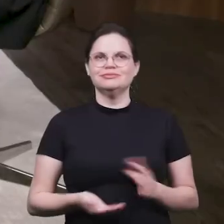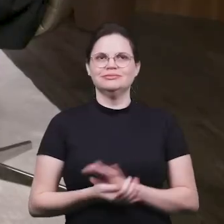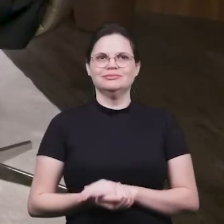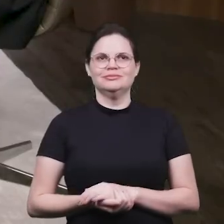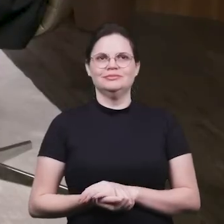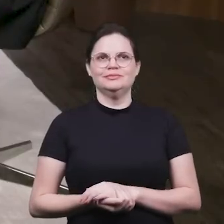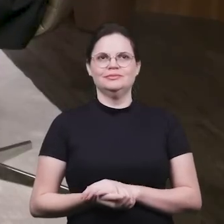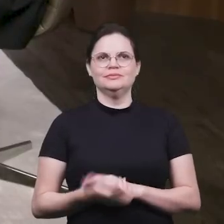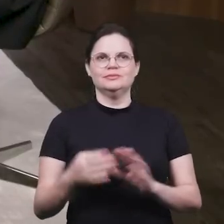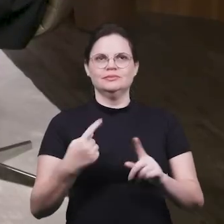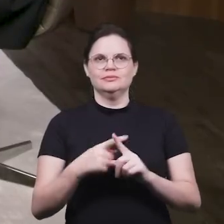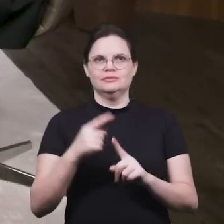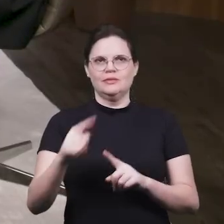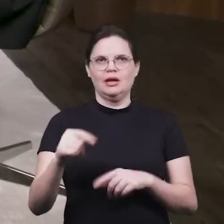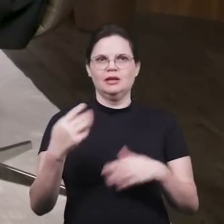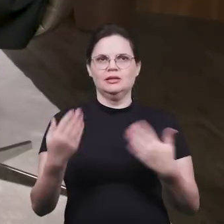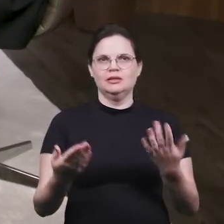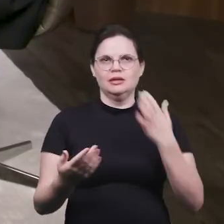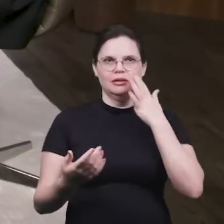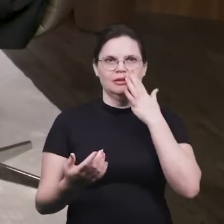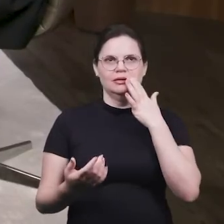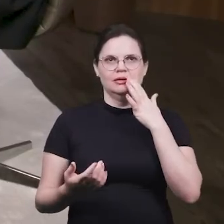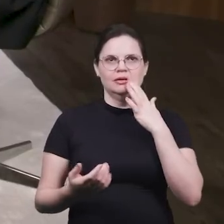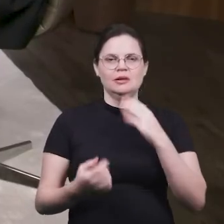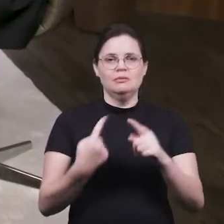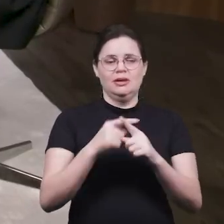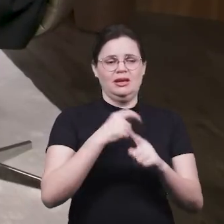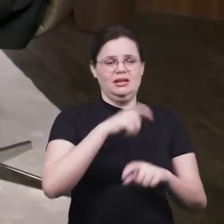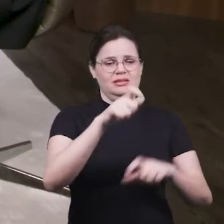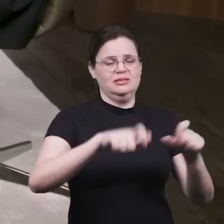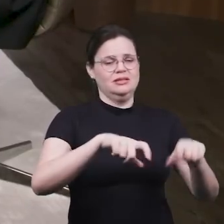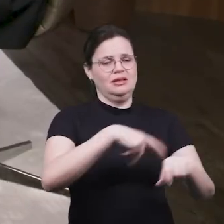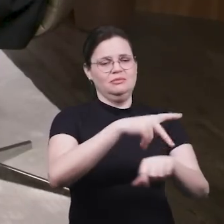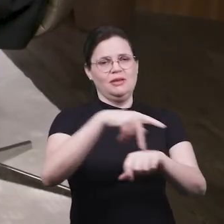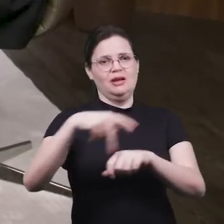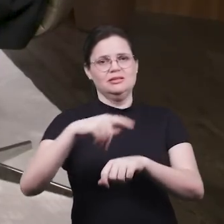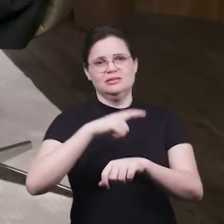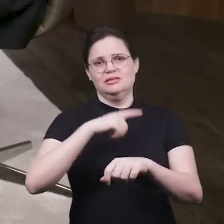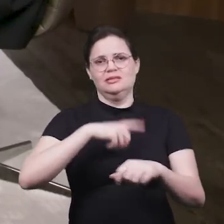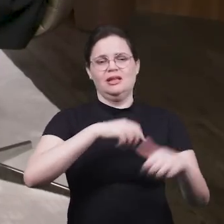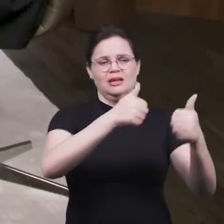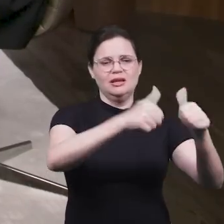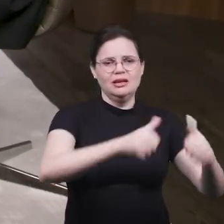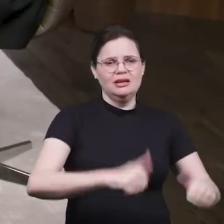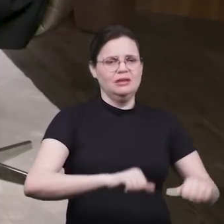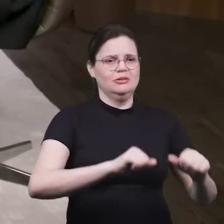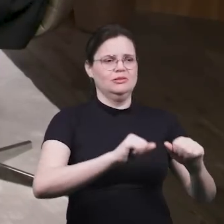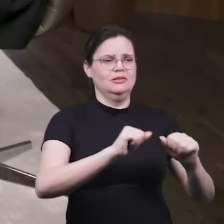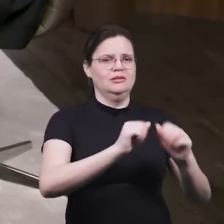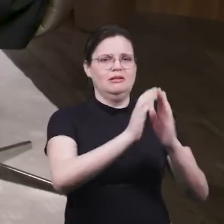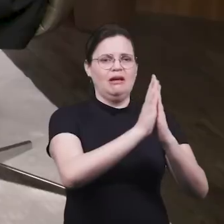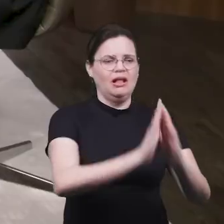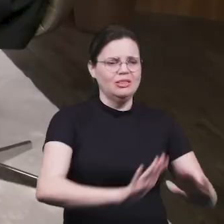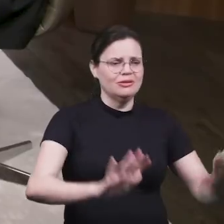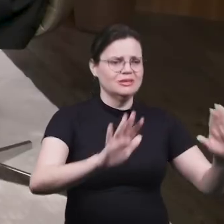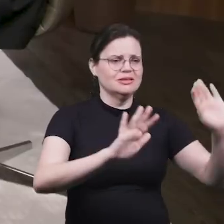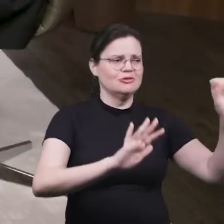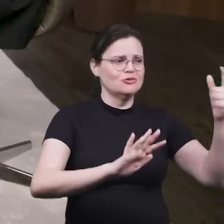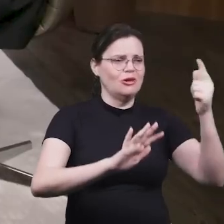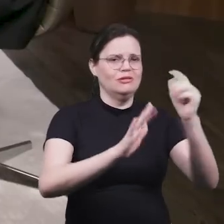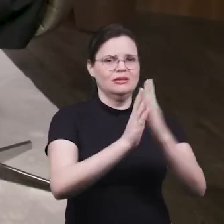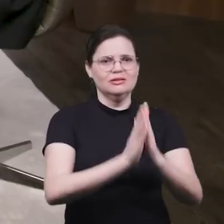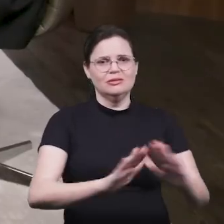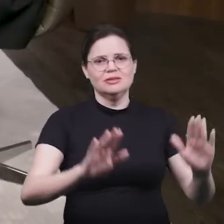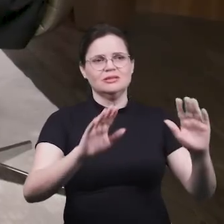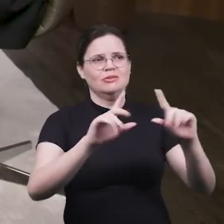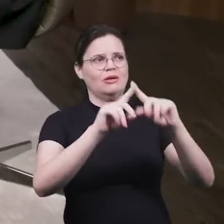uma adoração animista, uma adoração ao sol, à natureza, ao homem. E aqueles que tiveram encontro